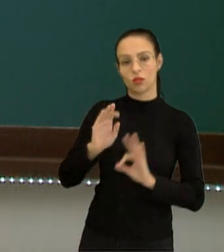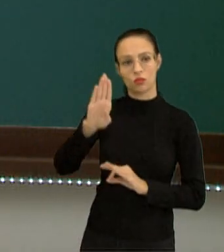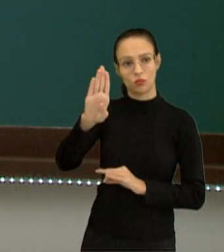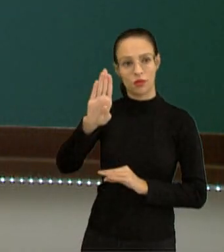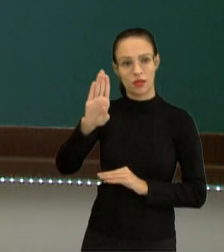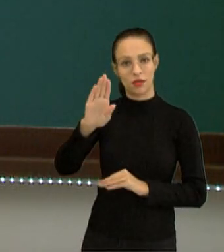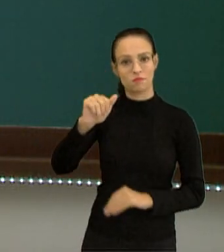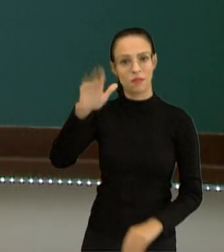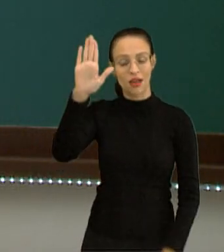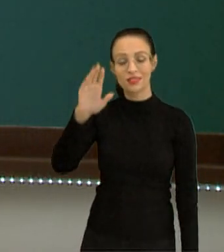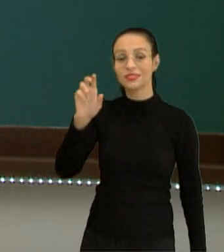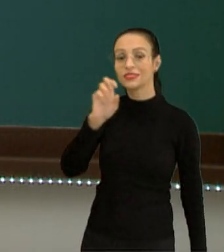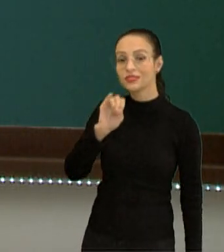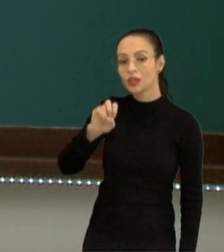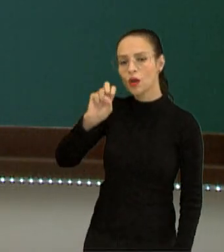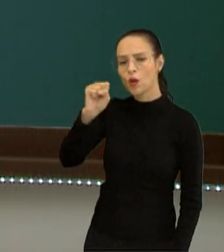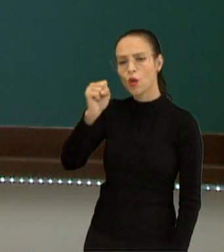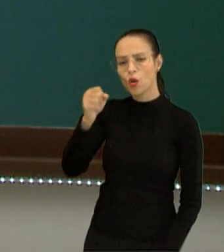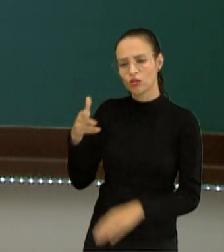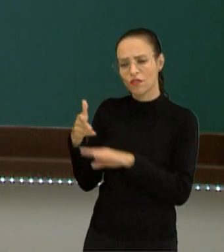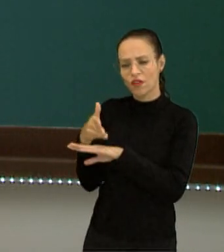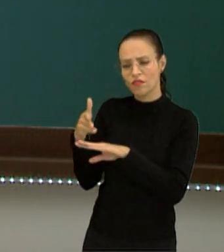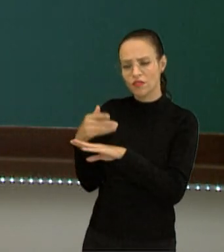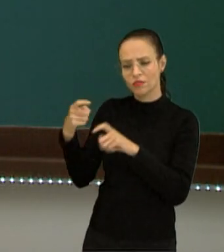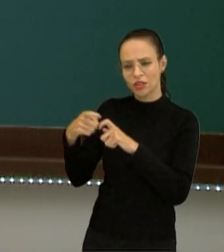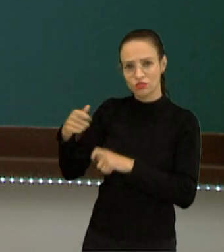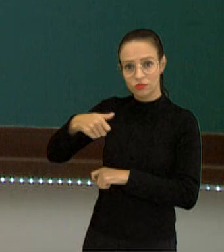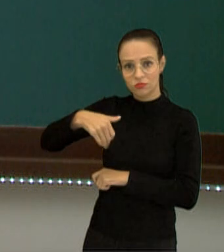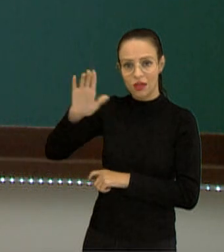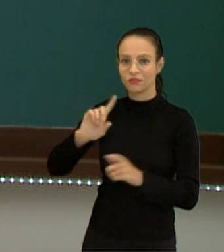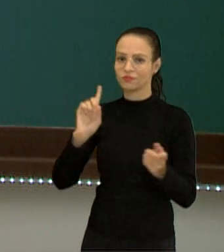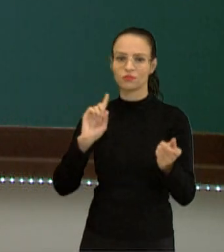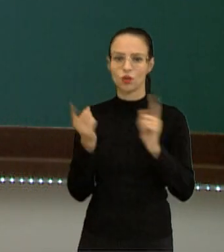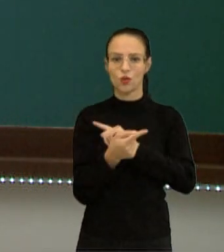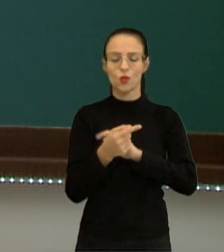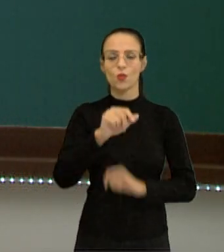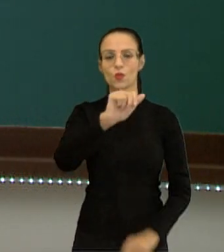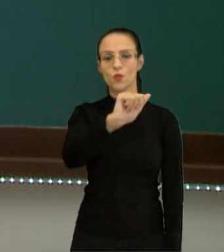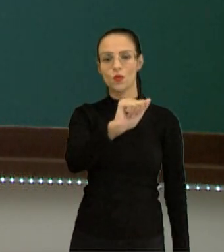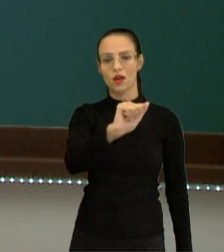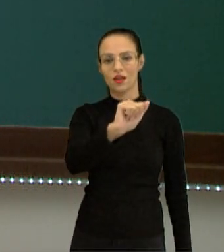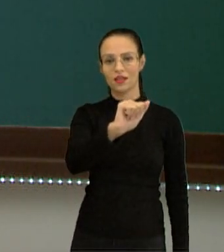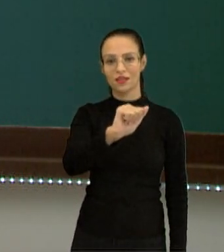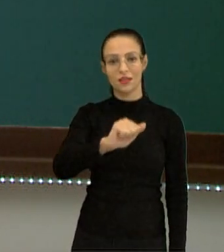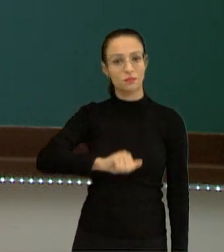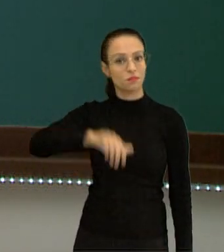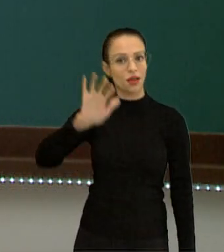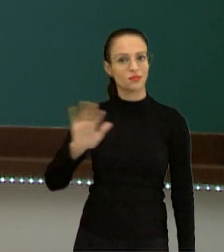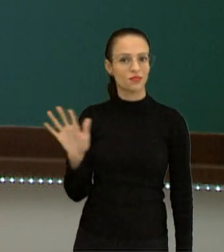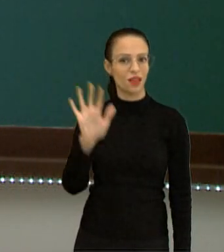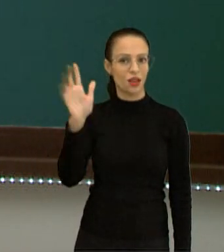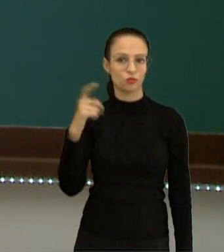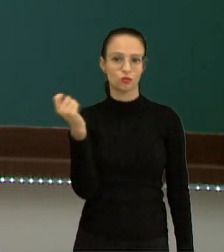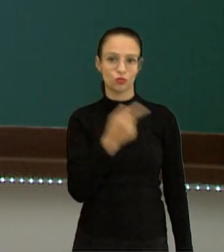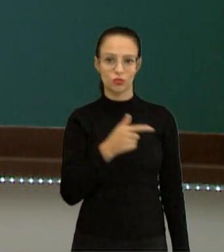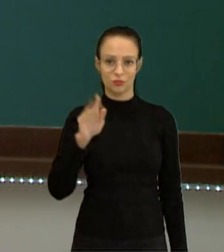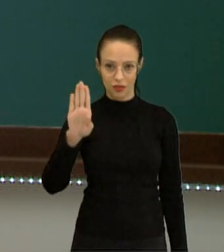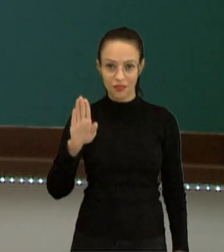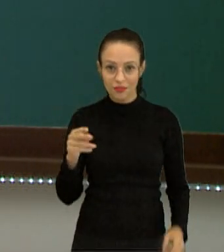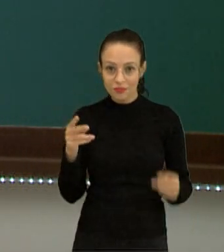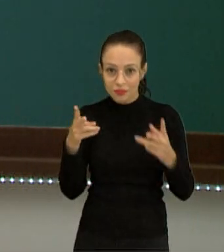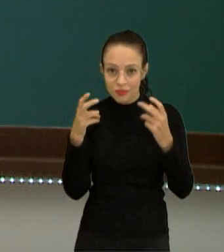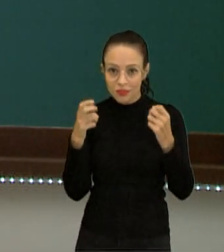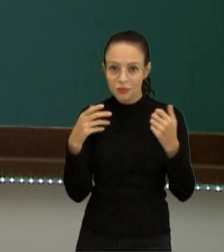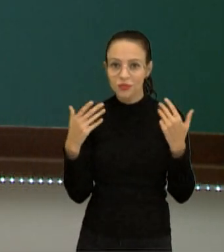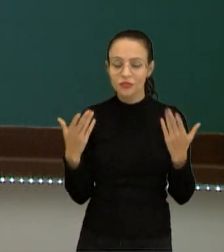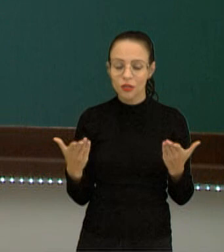acima. Passou de 8 consultas, isso troca. O plano A acaba ficando com um valor mais alto, tá vendo? E